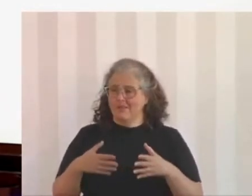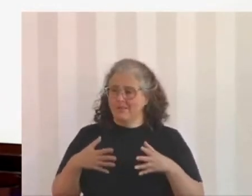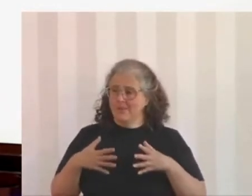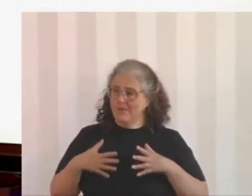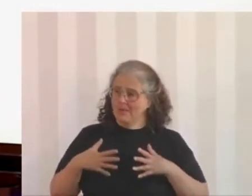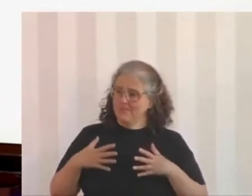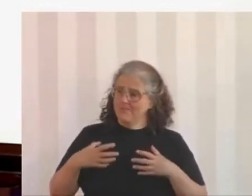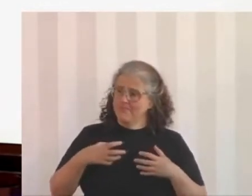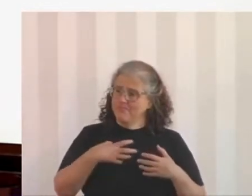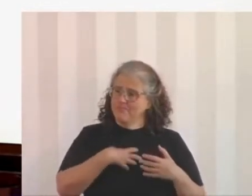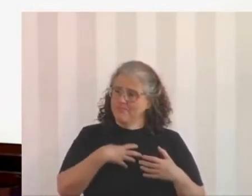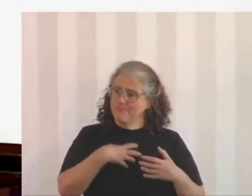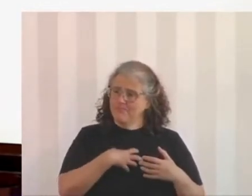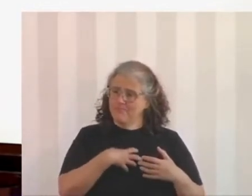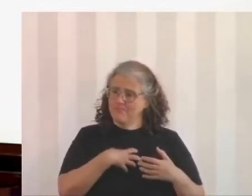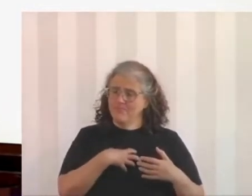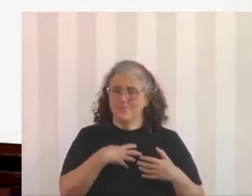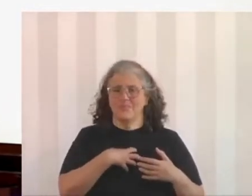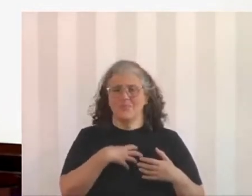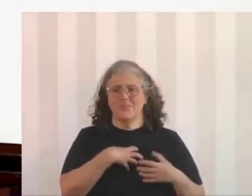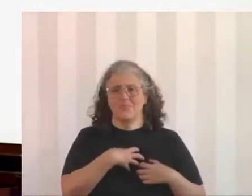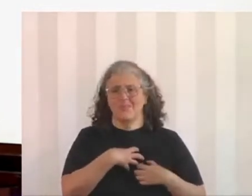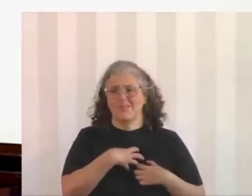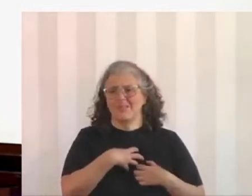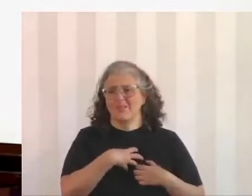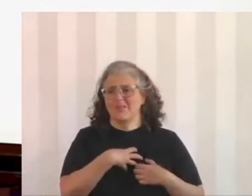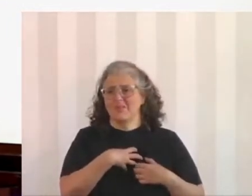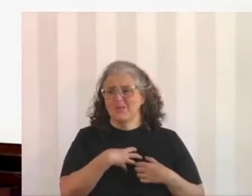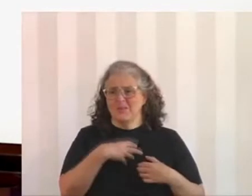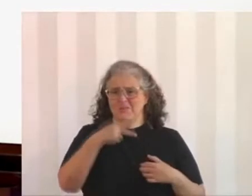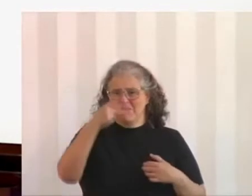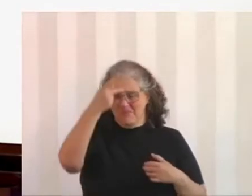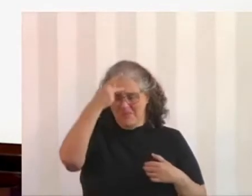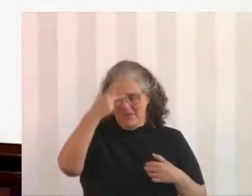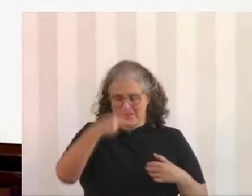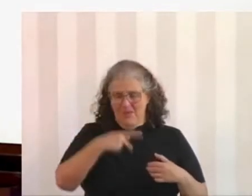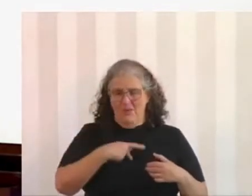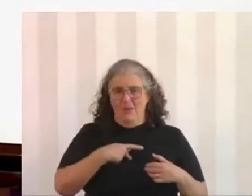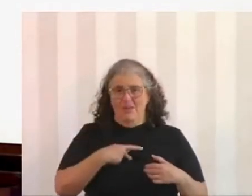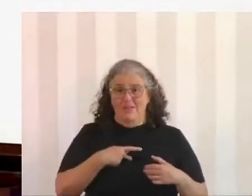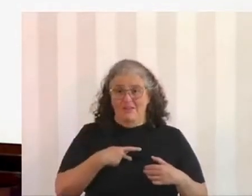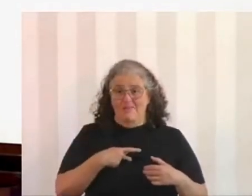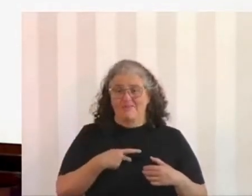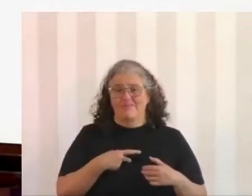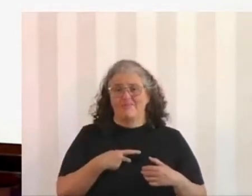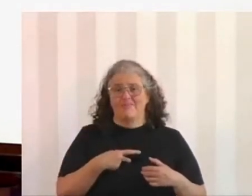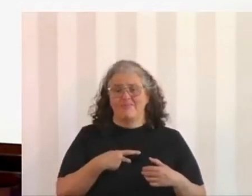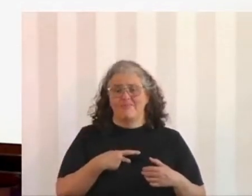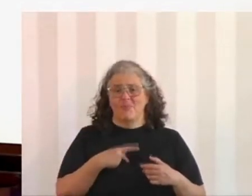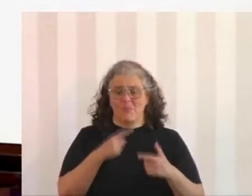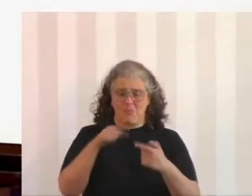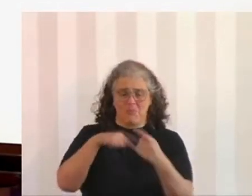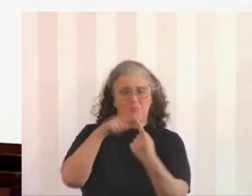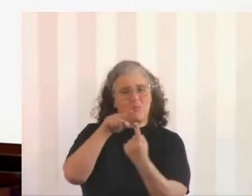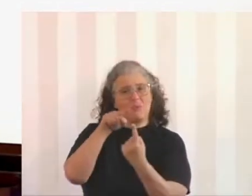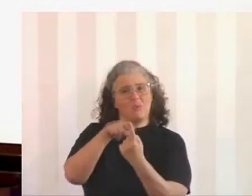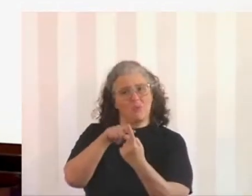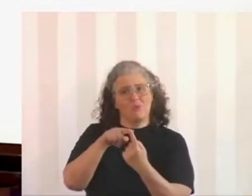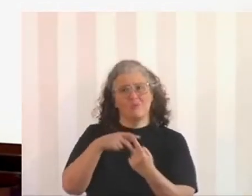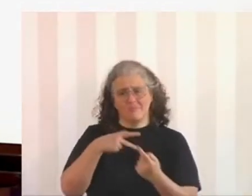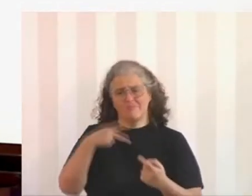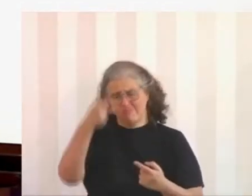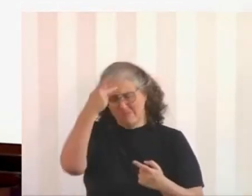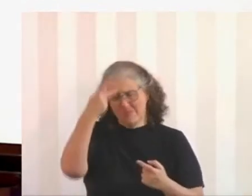ou uma ambição egoísta. E a palavra usada aqui para vanglória, que é